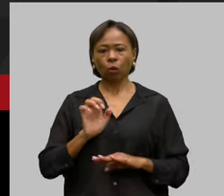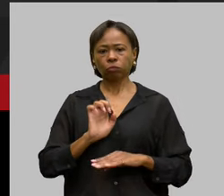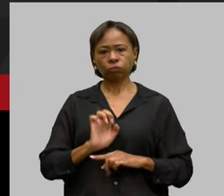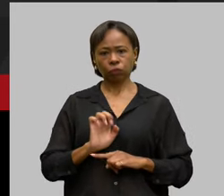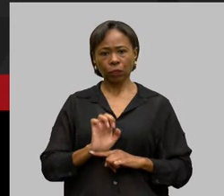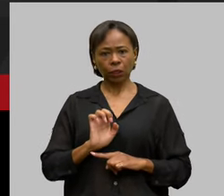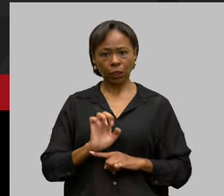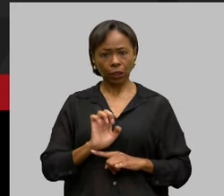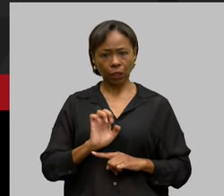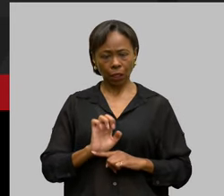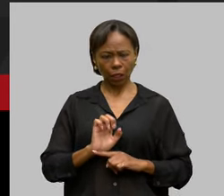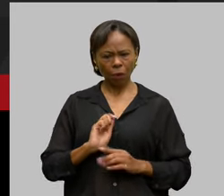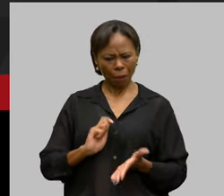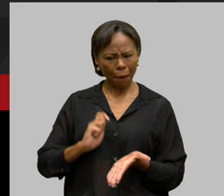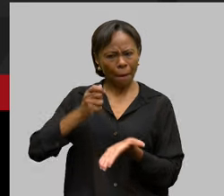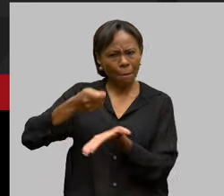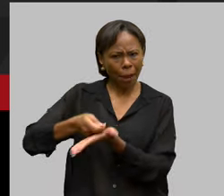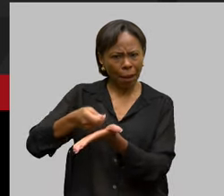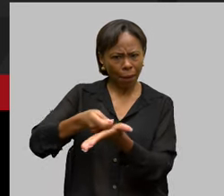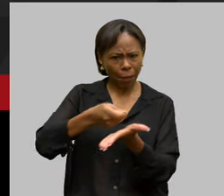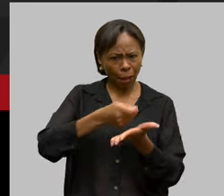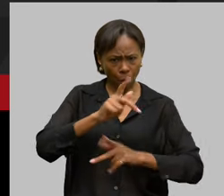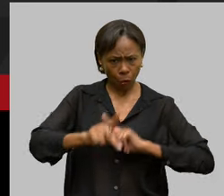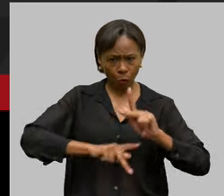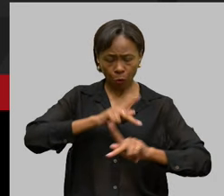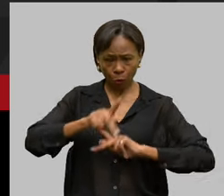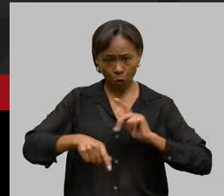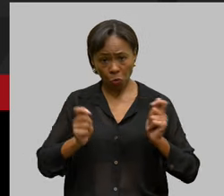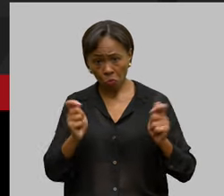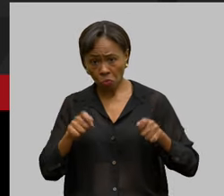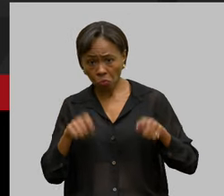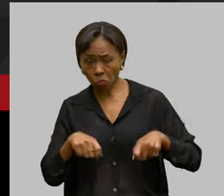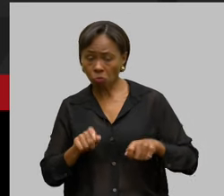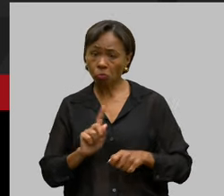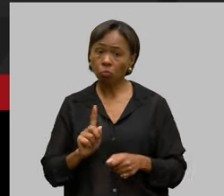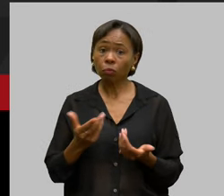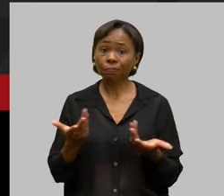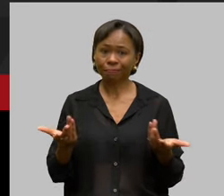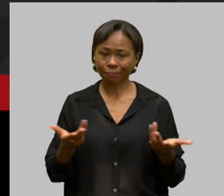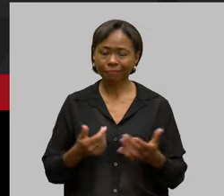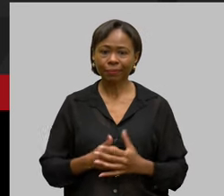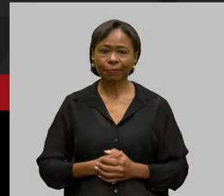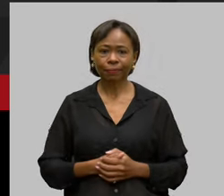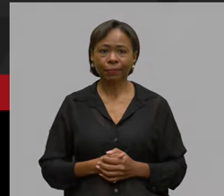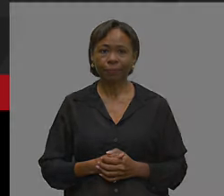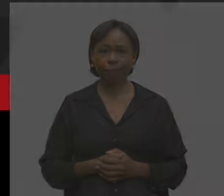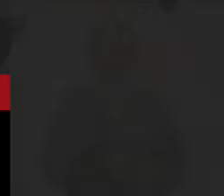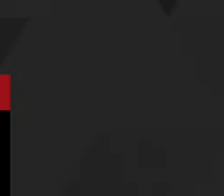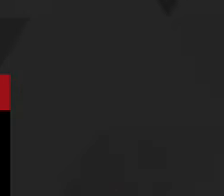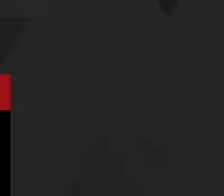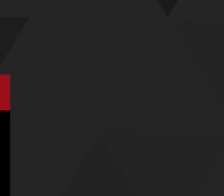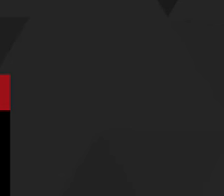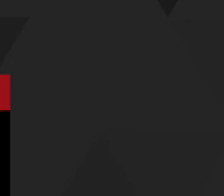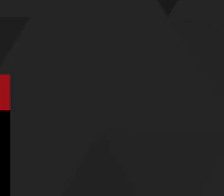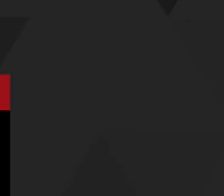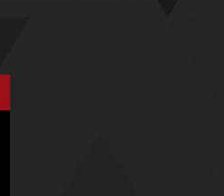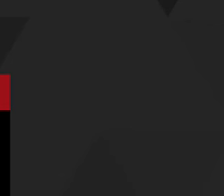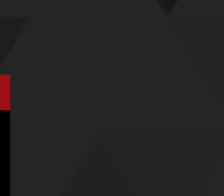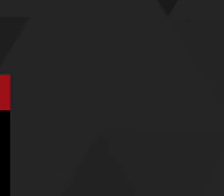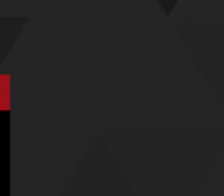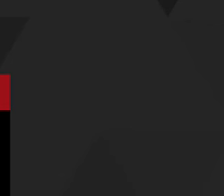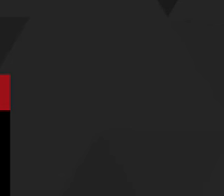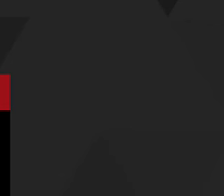necessidades previdenciárias da minha população eh o que se o que se eh traz muito nessas reuniões é uma